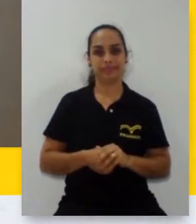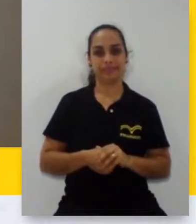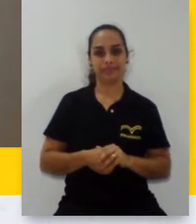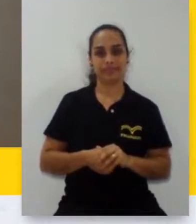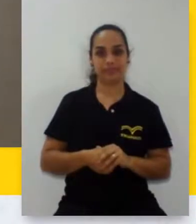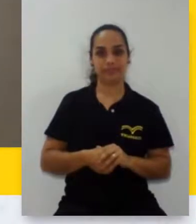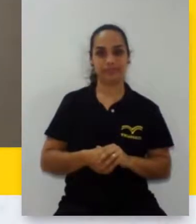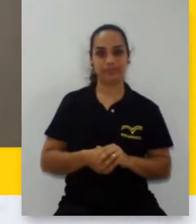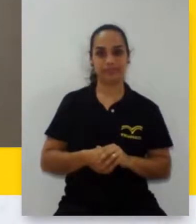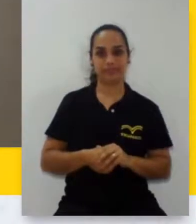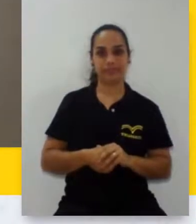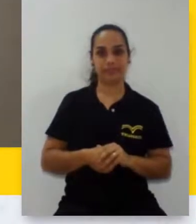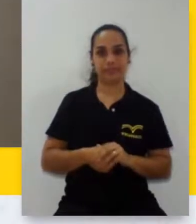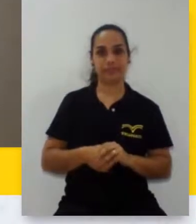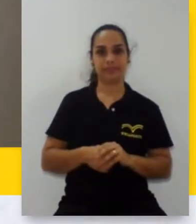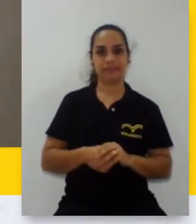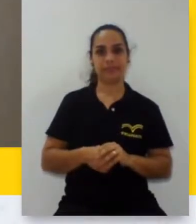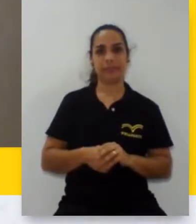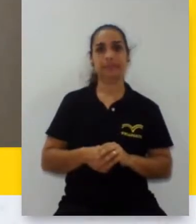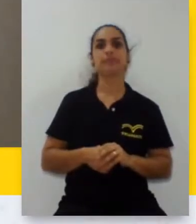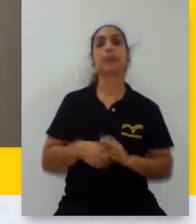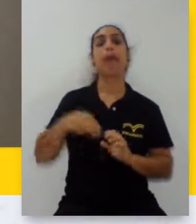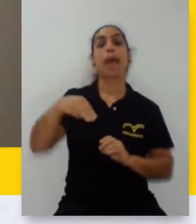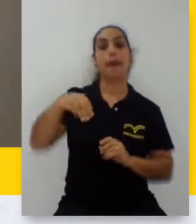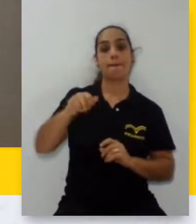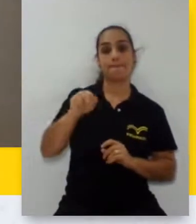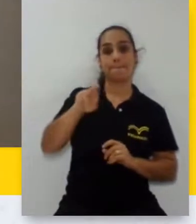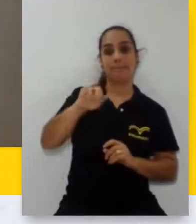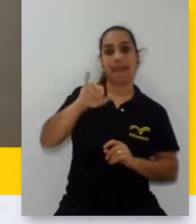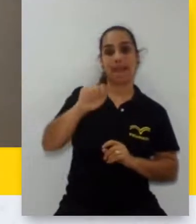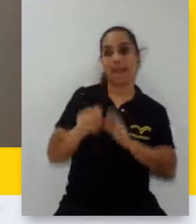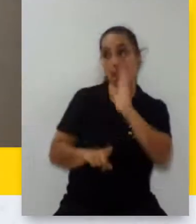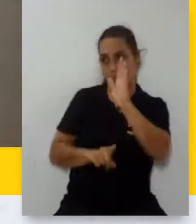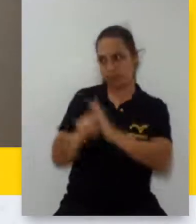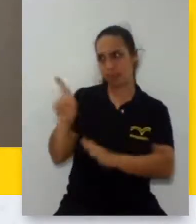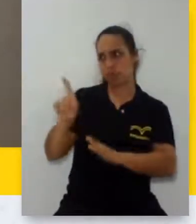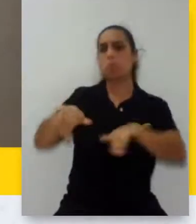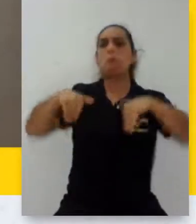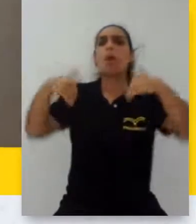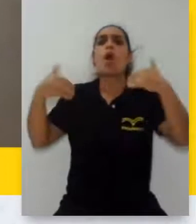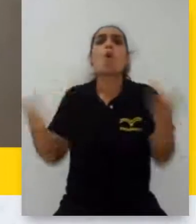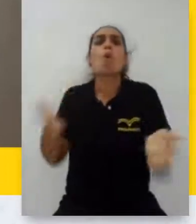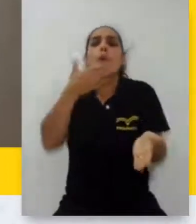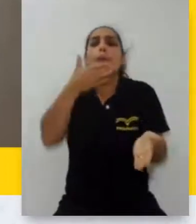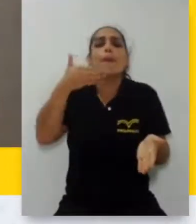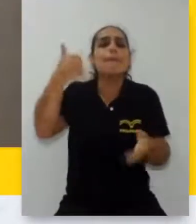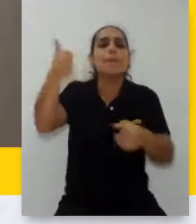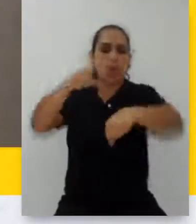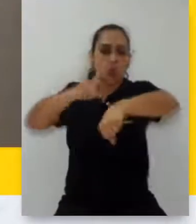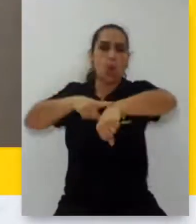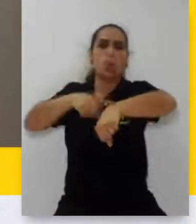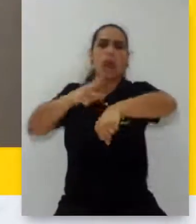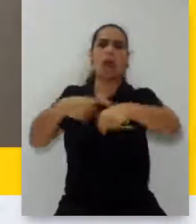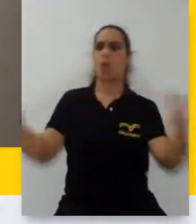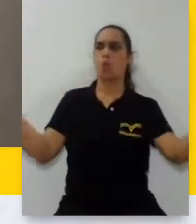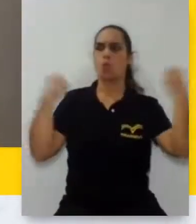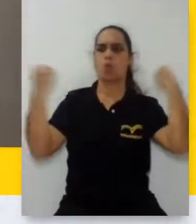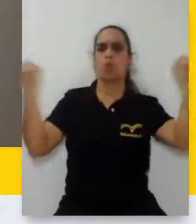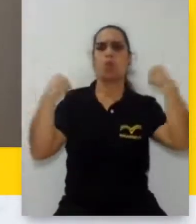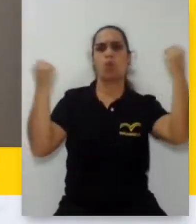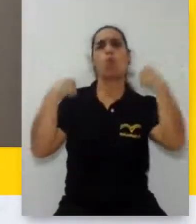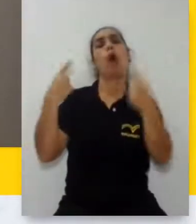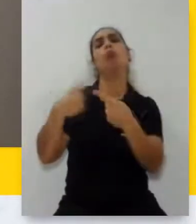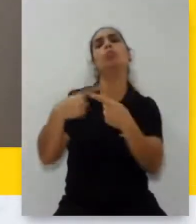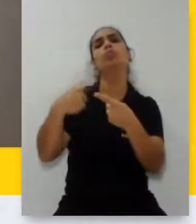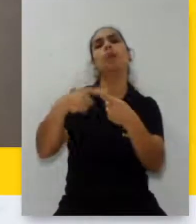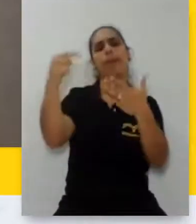A Maria Aparecida perguntou: qual é o melhor horário para se praticar exercícios físicos? Porque muitas pessoas comentaram aqui, professor,